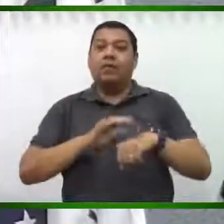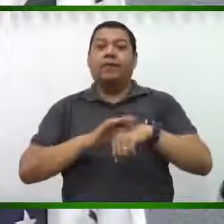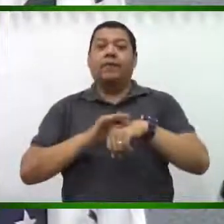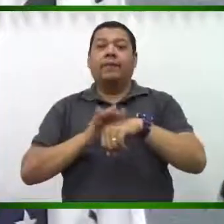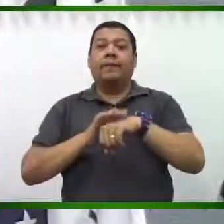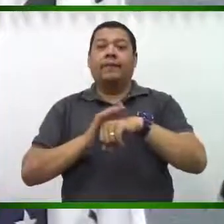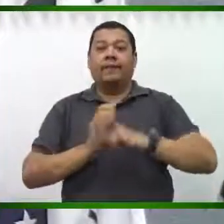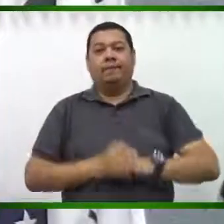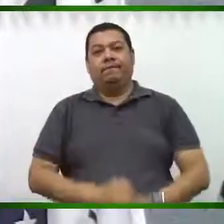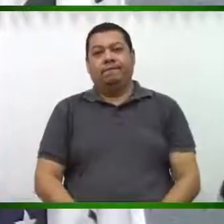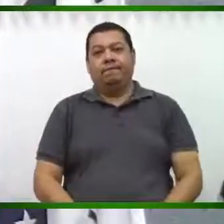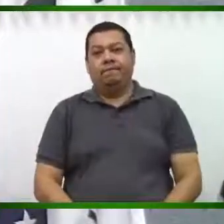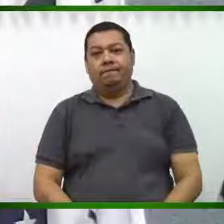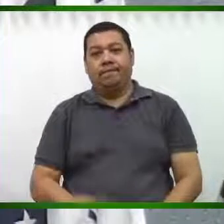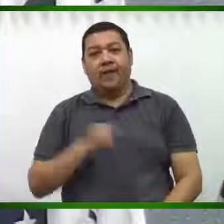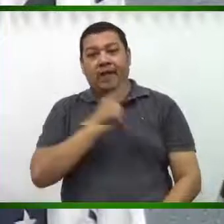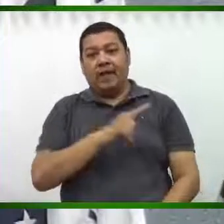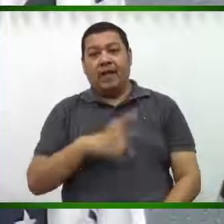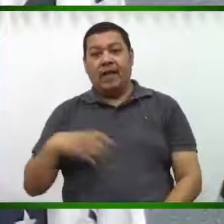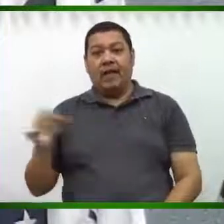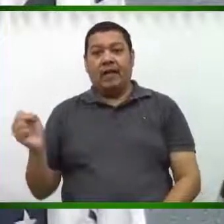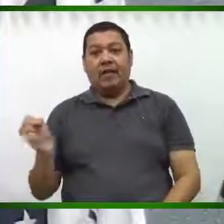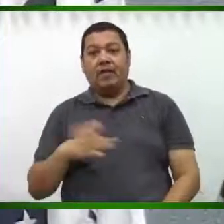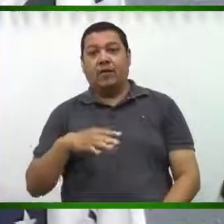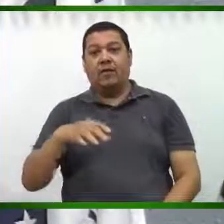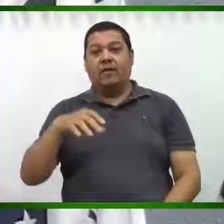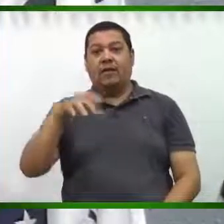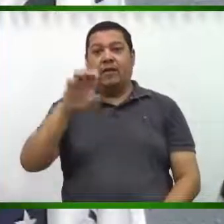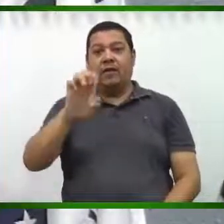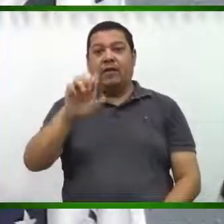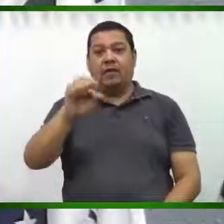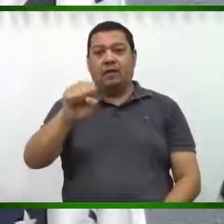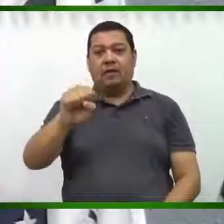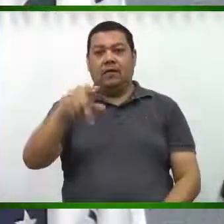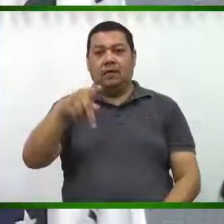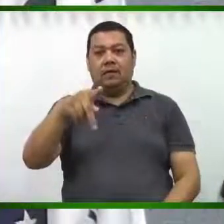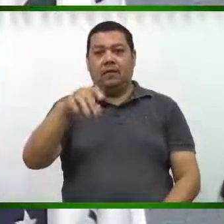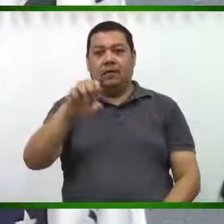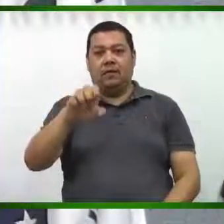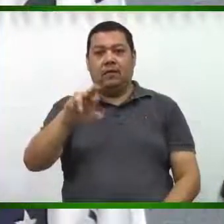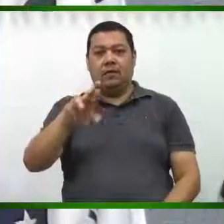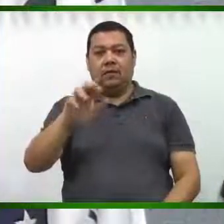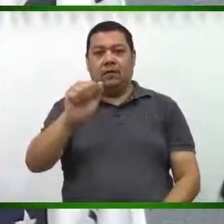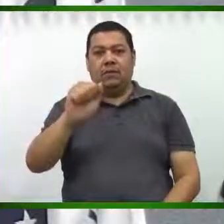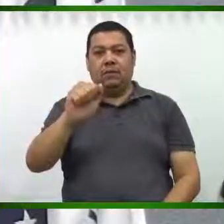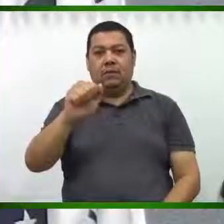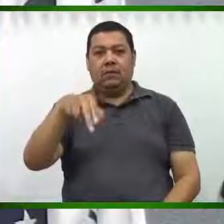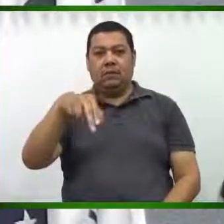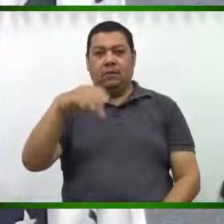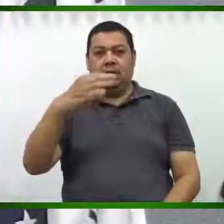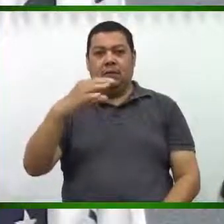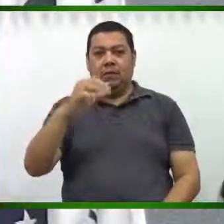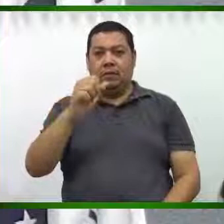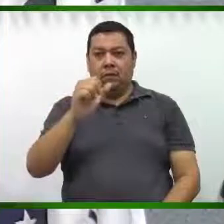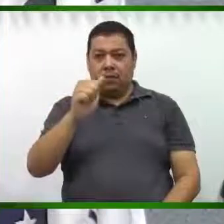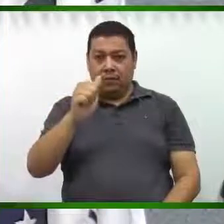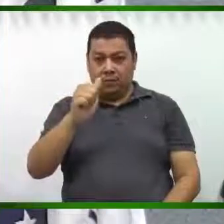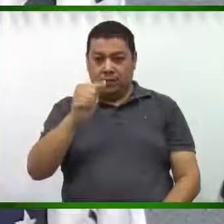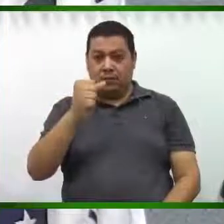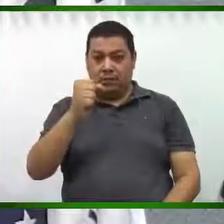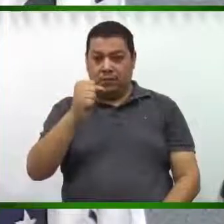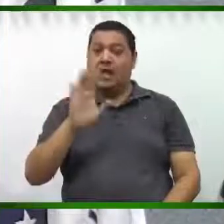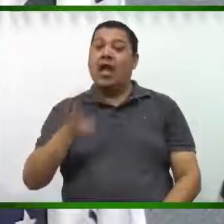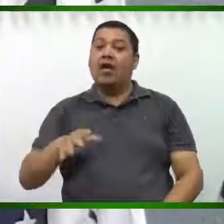Nova Esperança do Novo Cacoal. Há um processo, conversamos aí com a secretária de